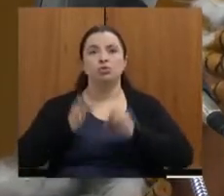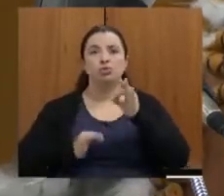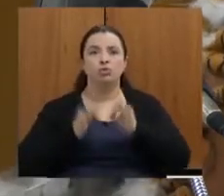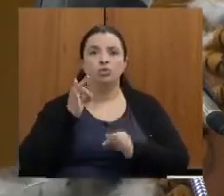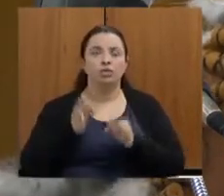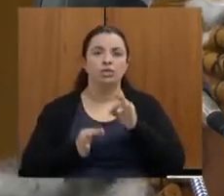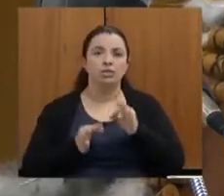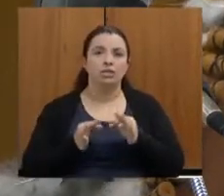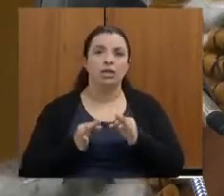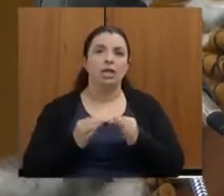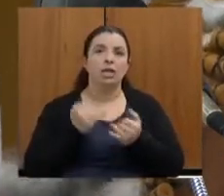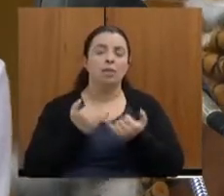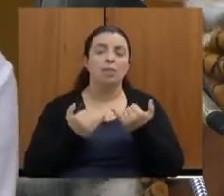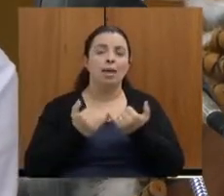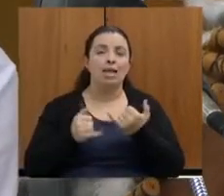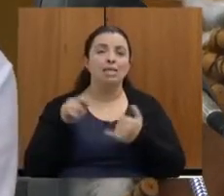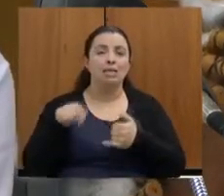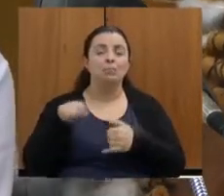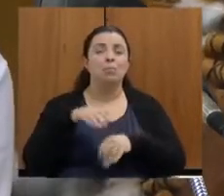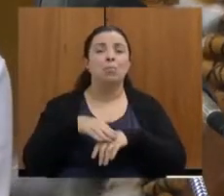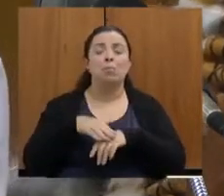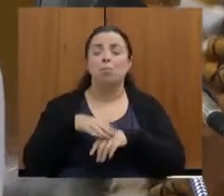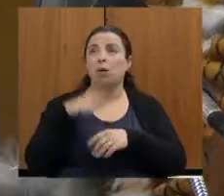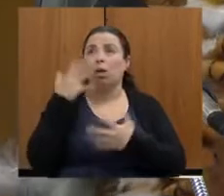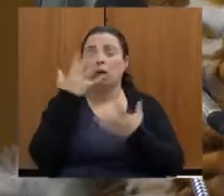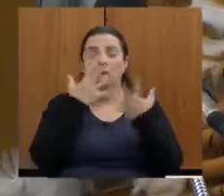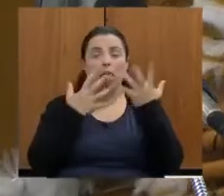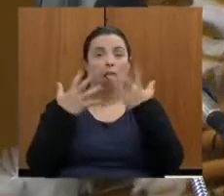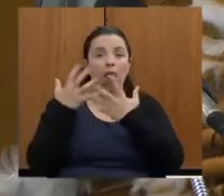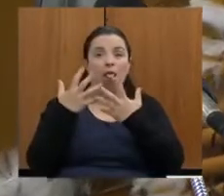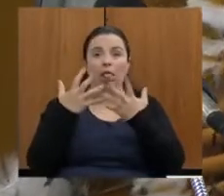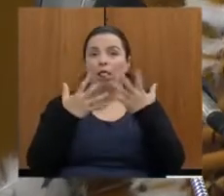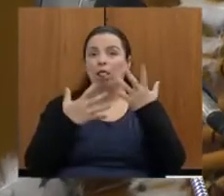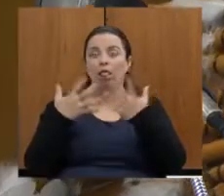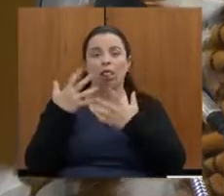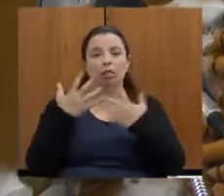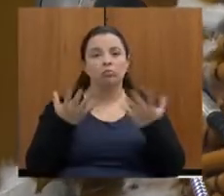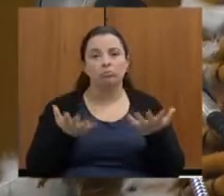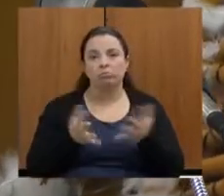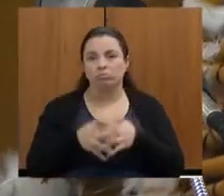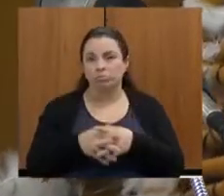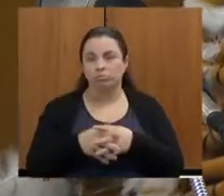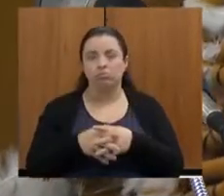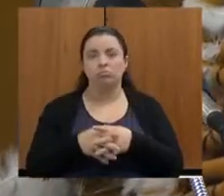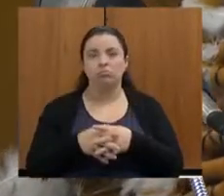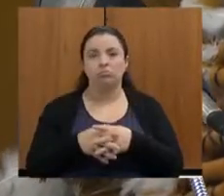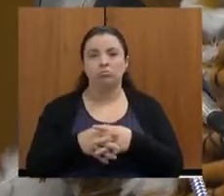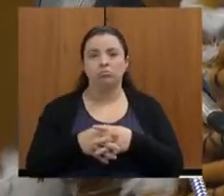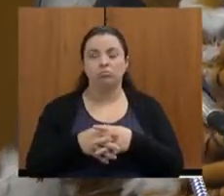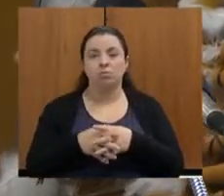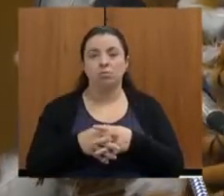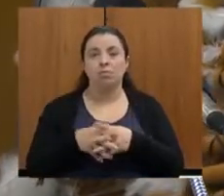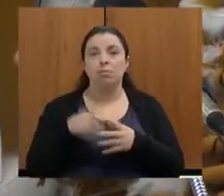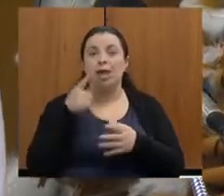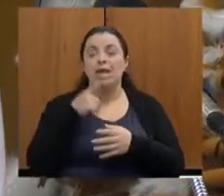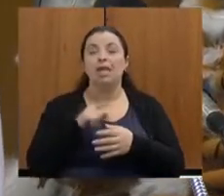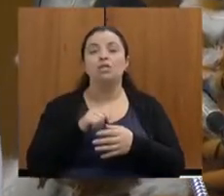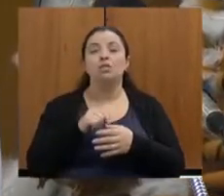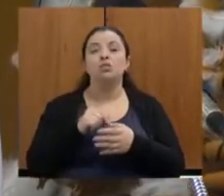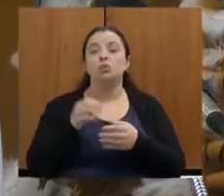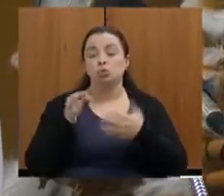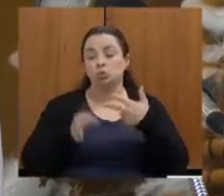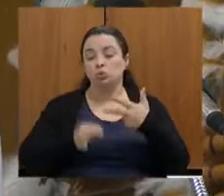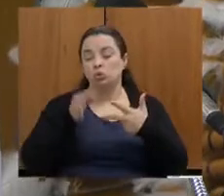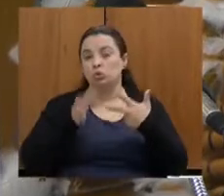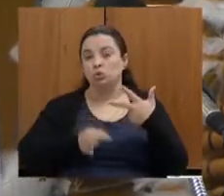pelo visto tão mais perdido como diz o ditado que cego em tiroteio né muitas vezes arrogância do Judiciário